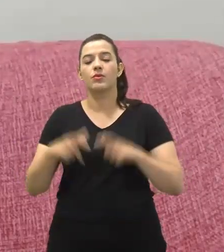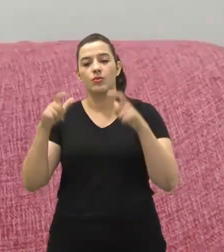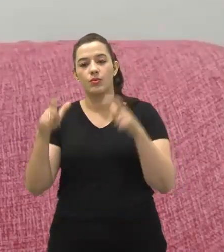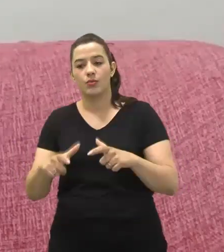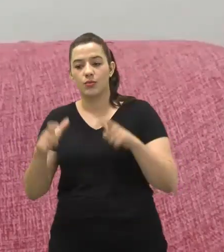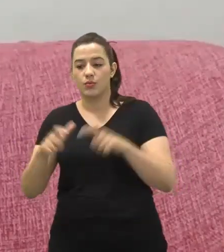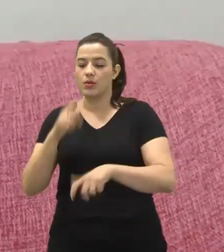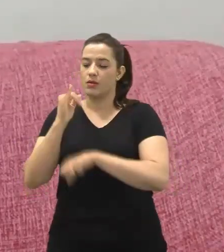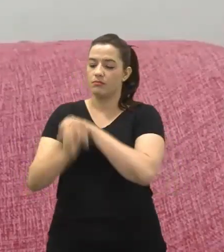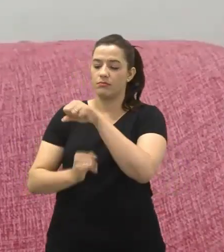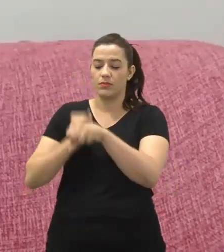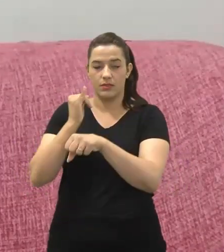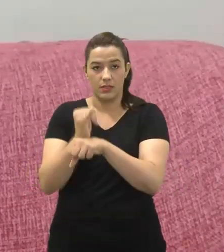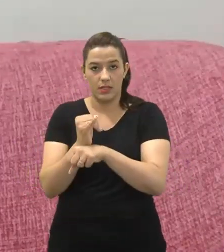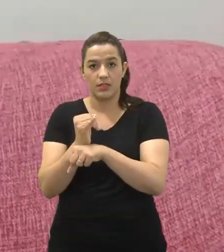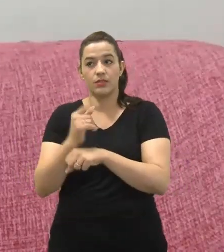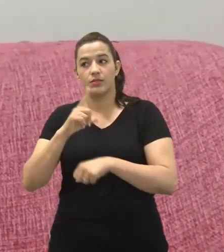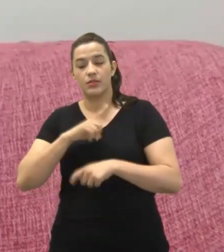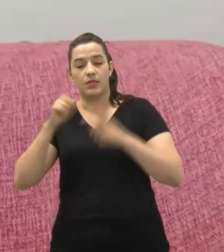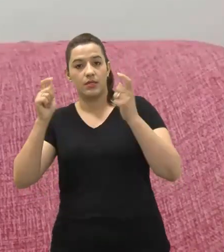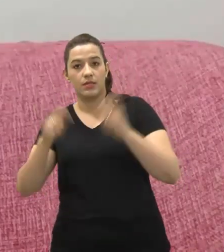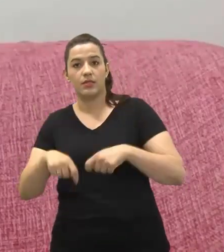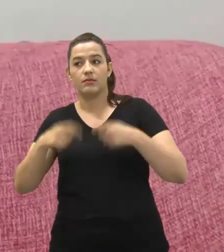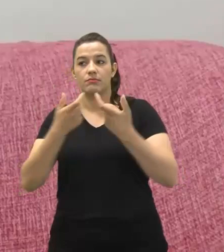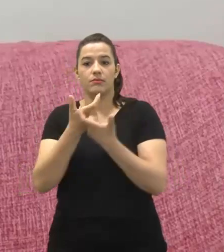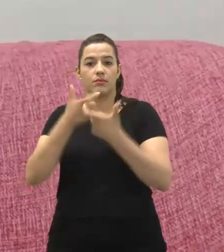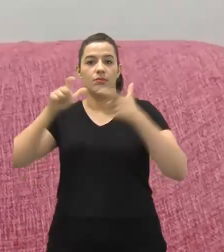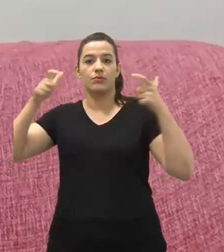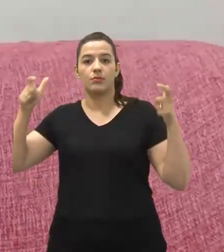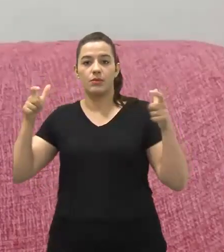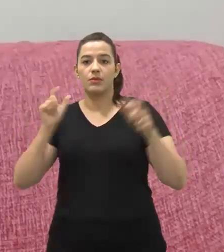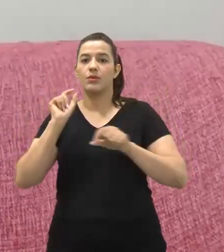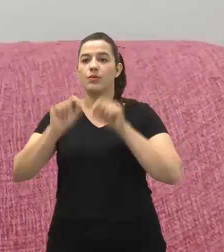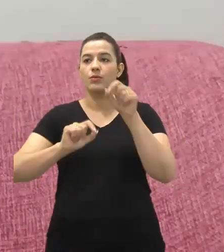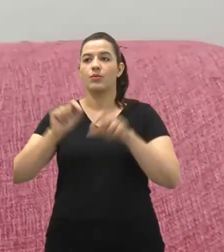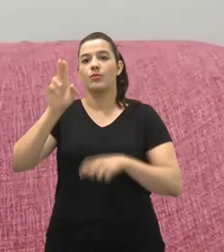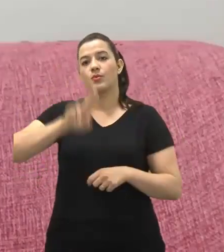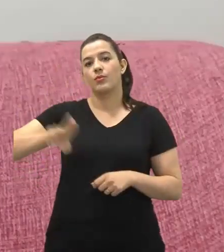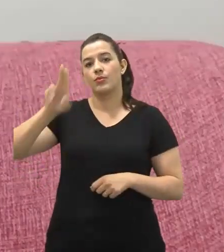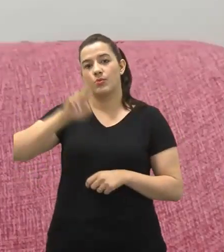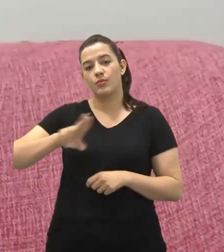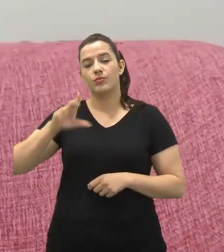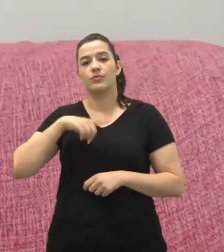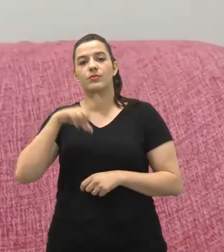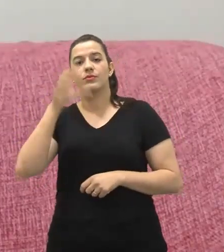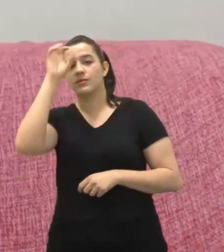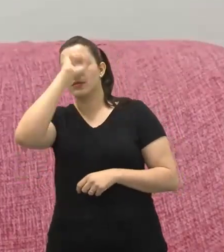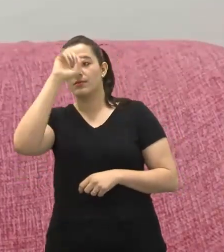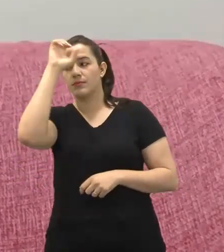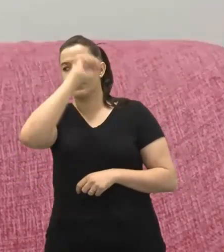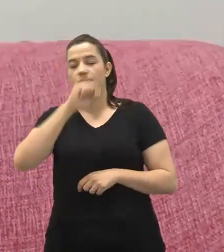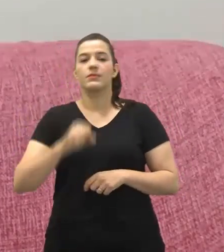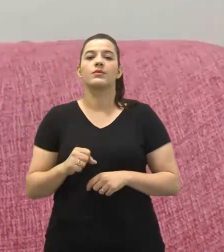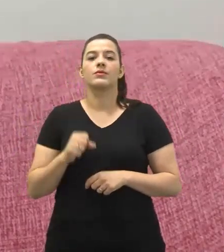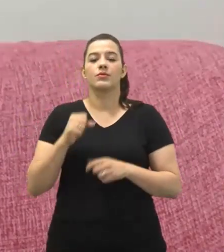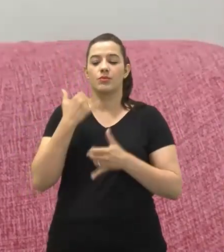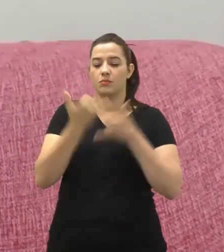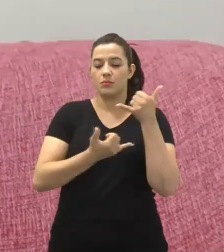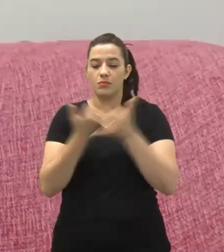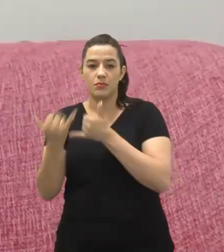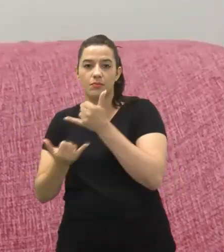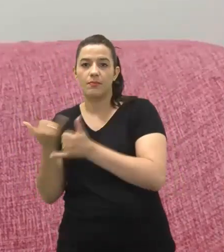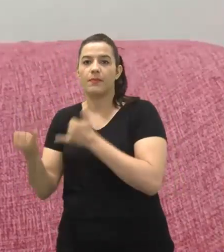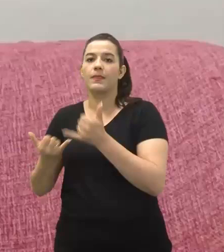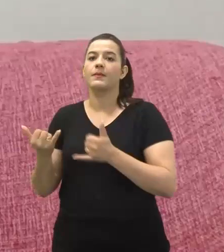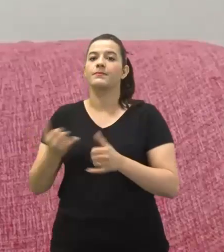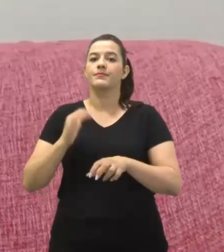ambiente virtual nós podemos considerar como dimensão física usa ambientes virtuais de aprendizagem jogos